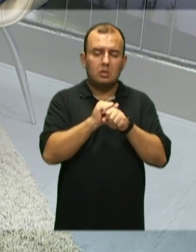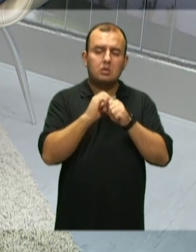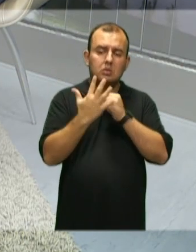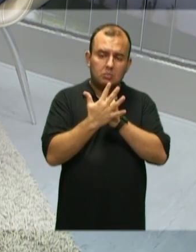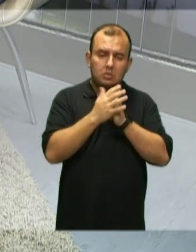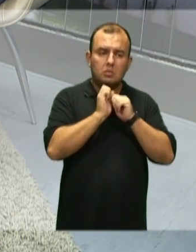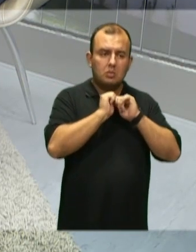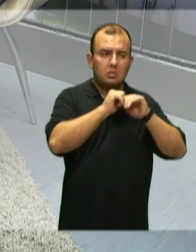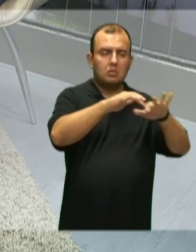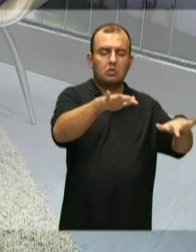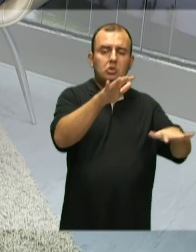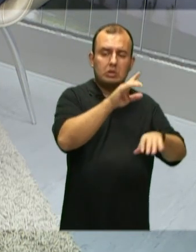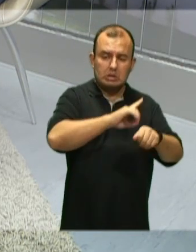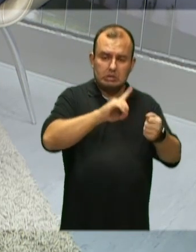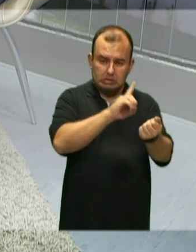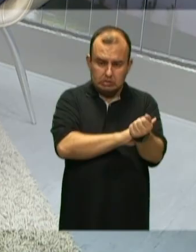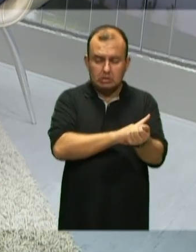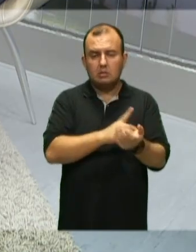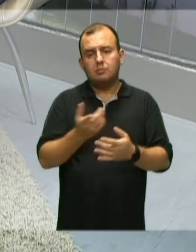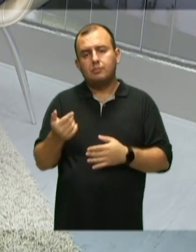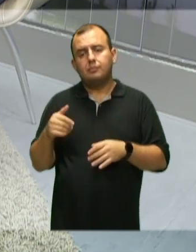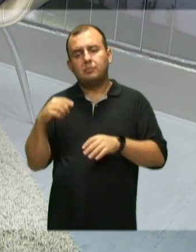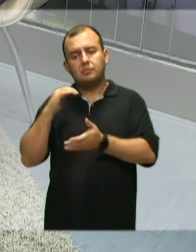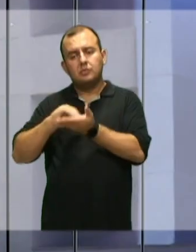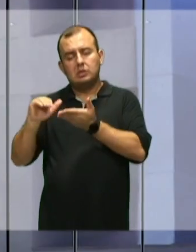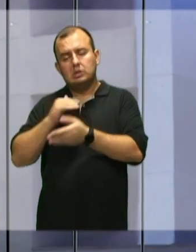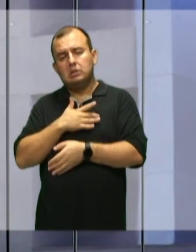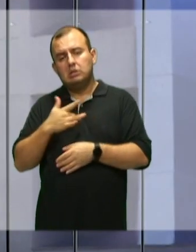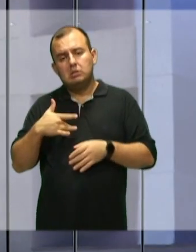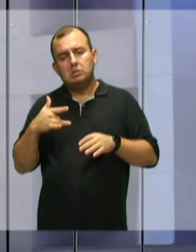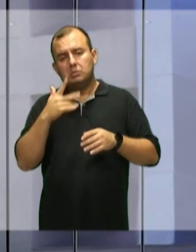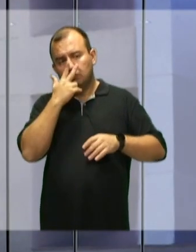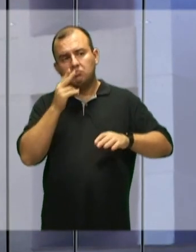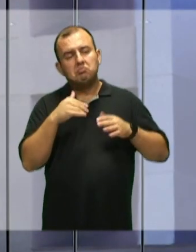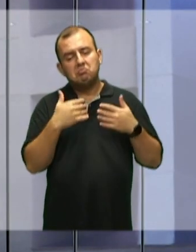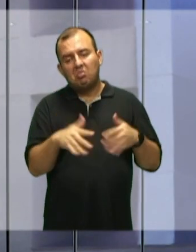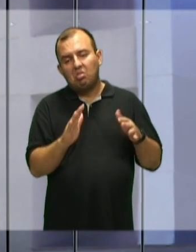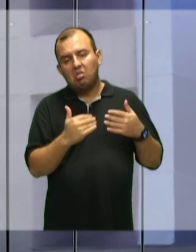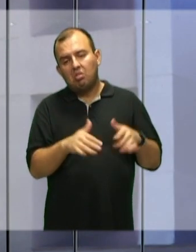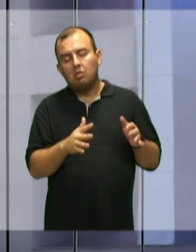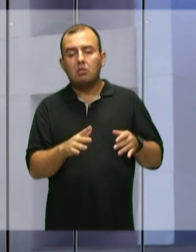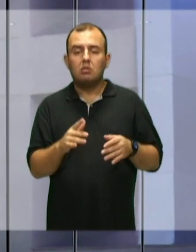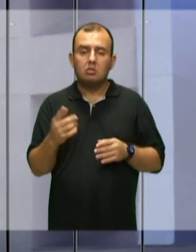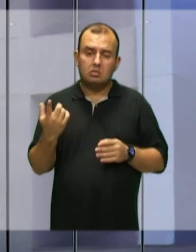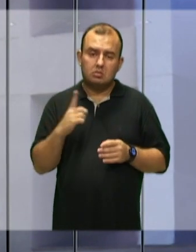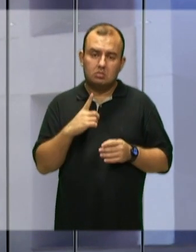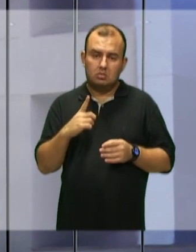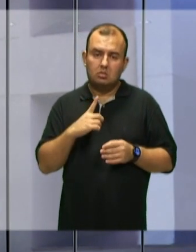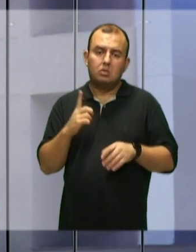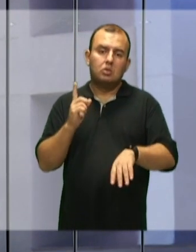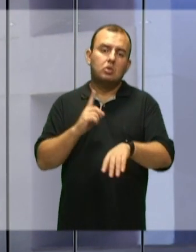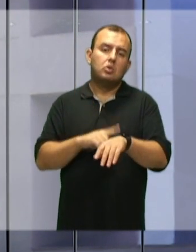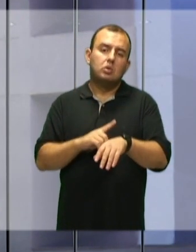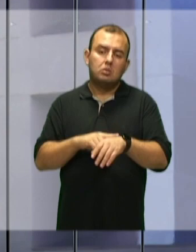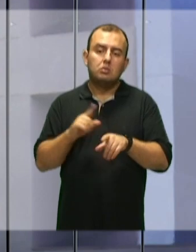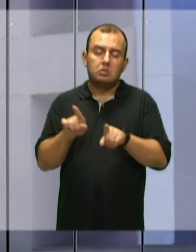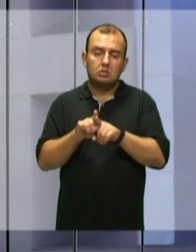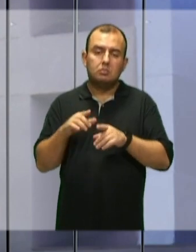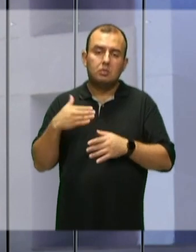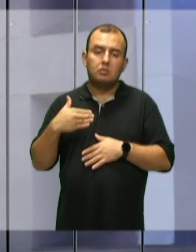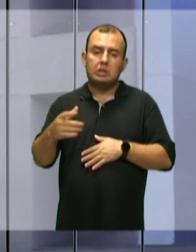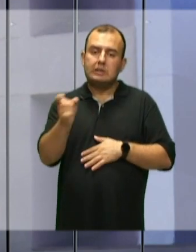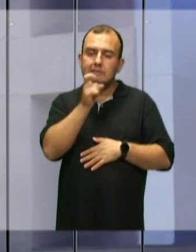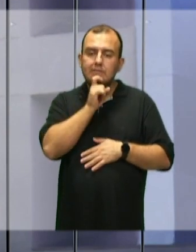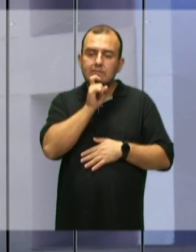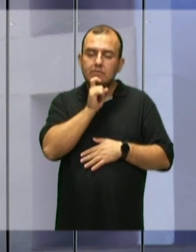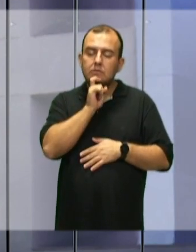novamente aver esse relaxamento da Secretaria de Saúde com essas ações e aí nós temos com a questão do tempo né o frio nos ajuda